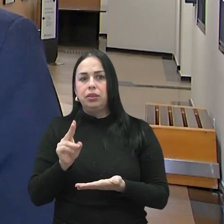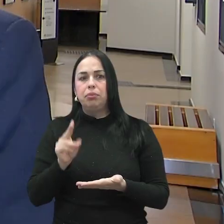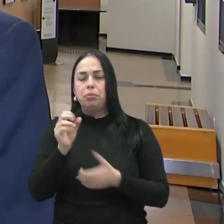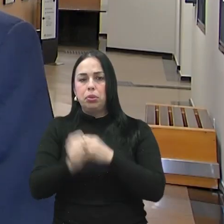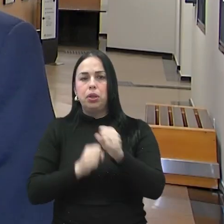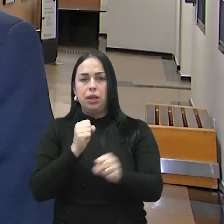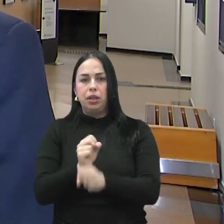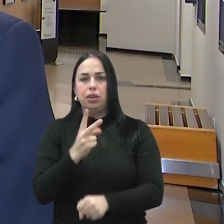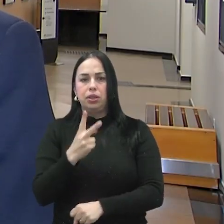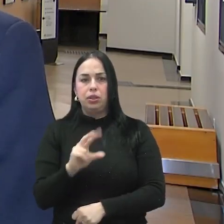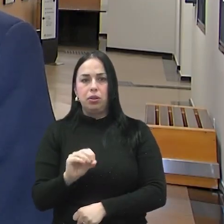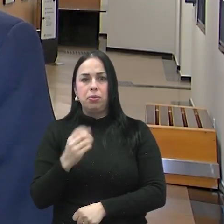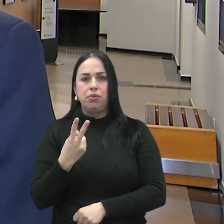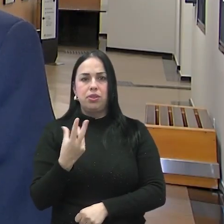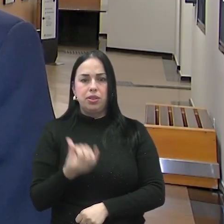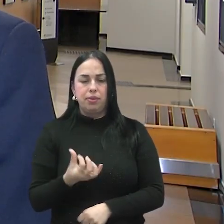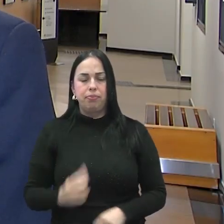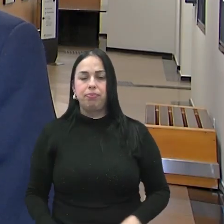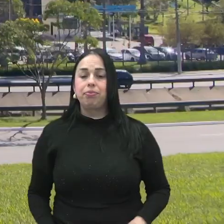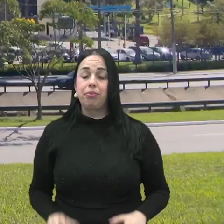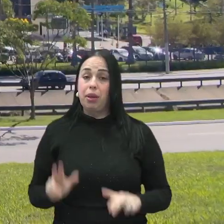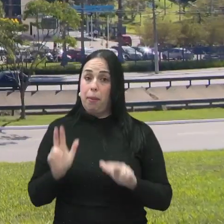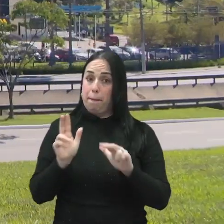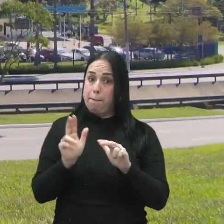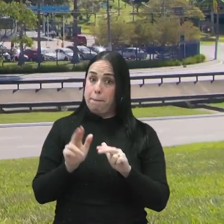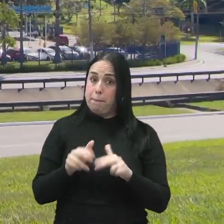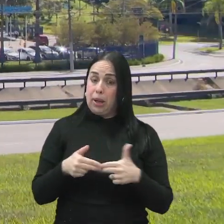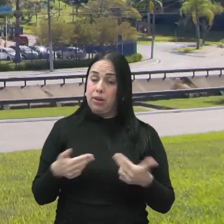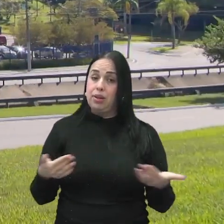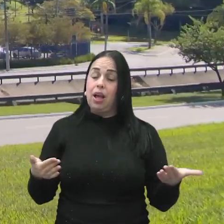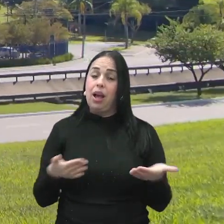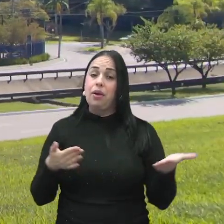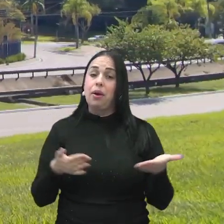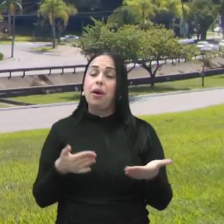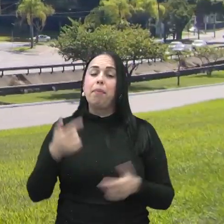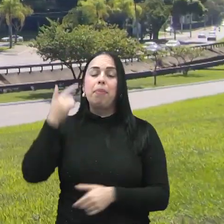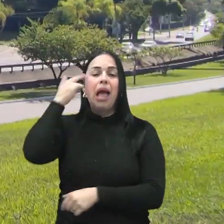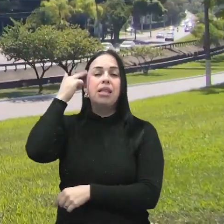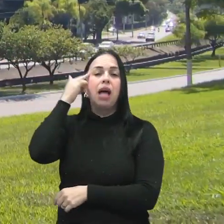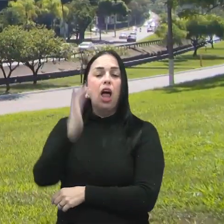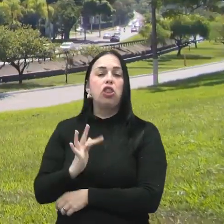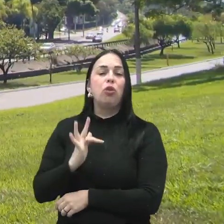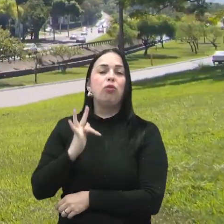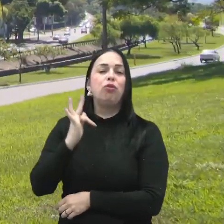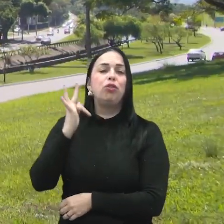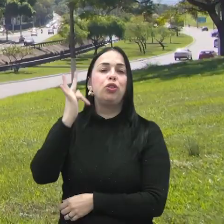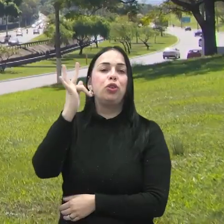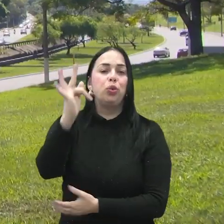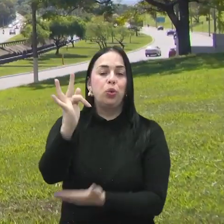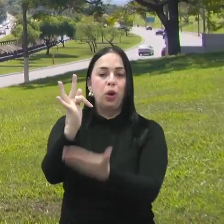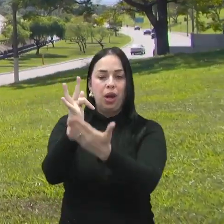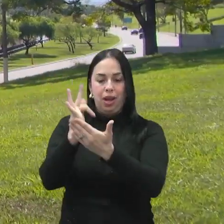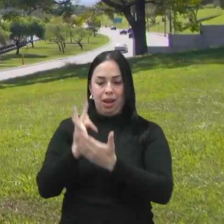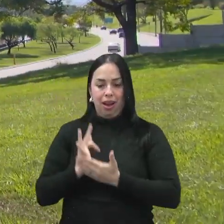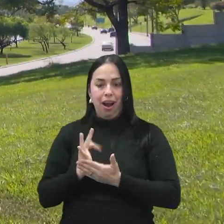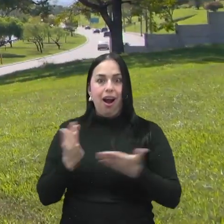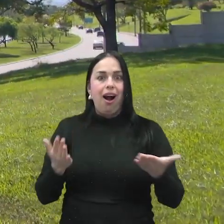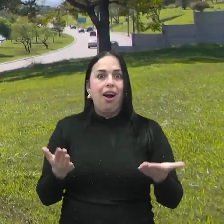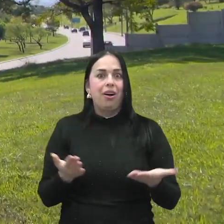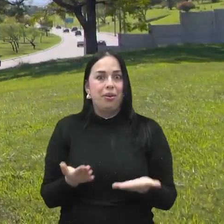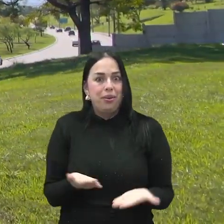da cidade para 2026. Por isso, é hora de pensar o futuro da cidade